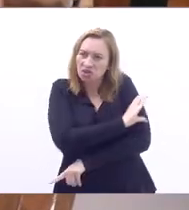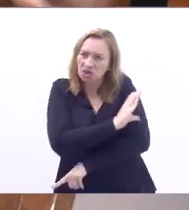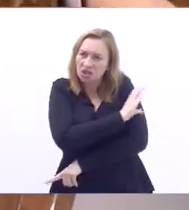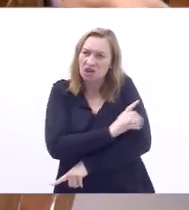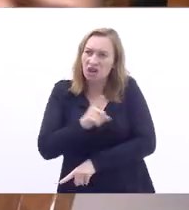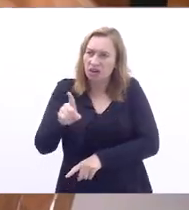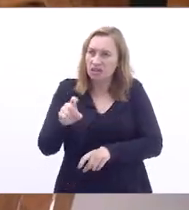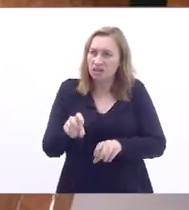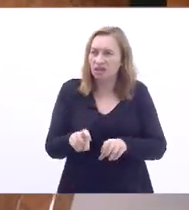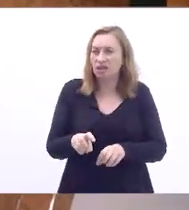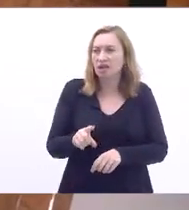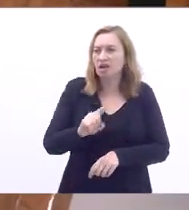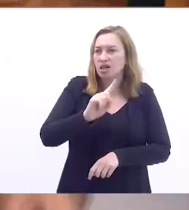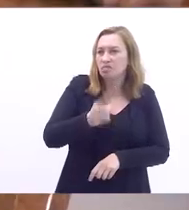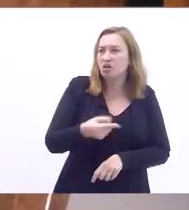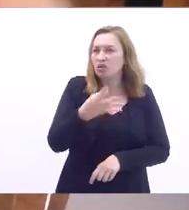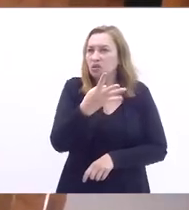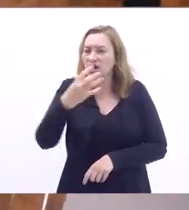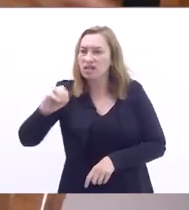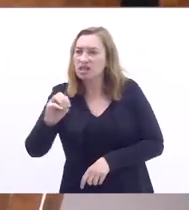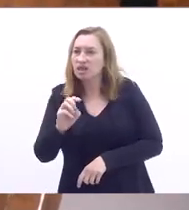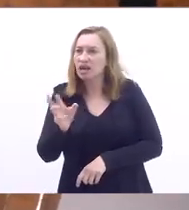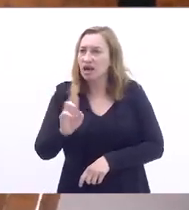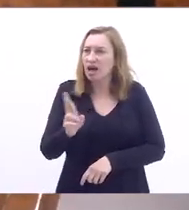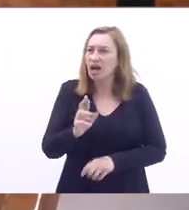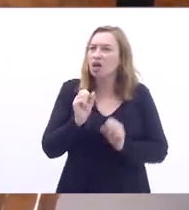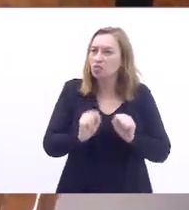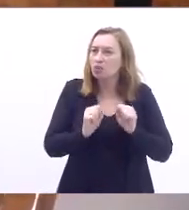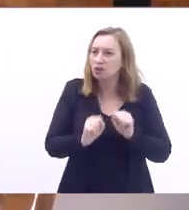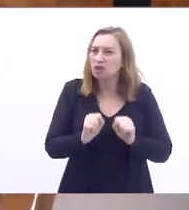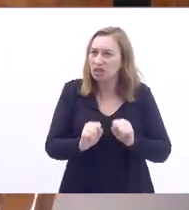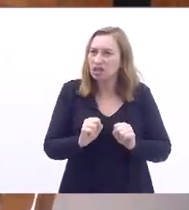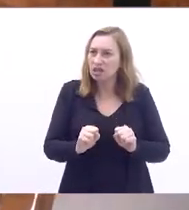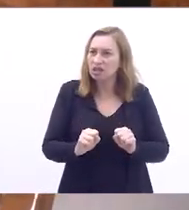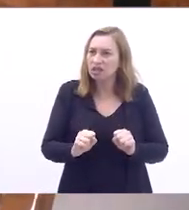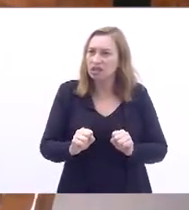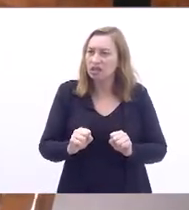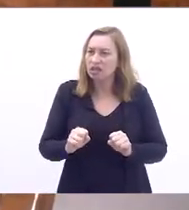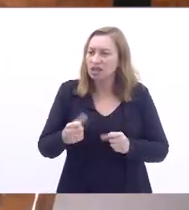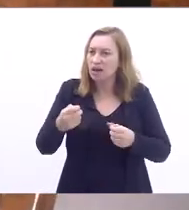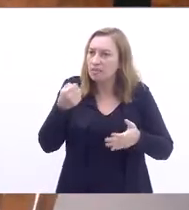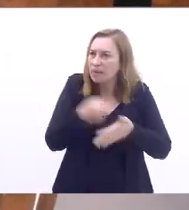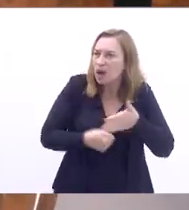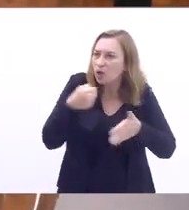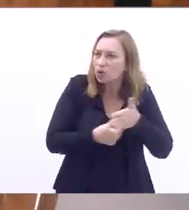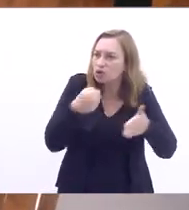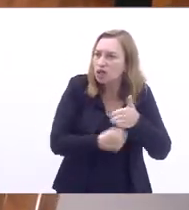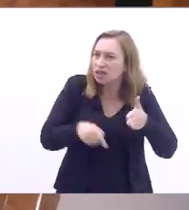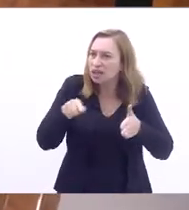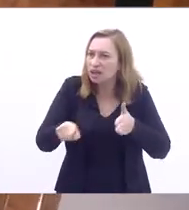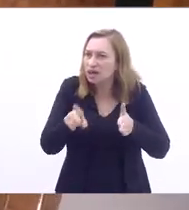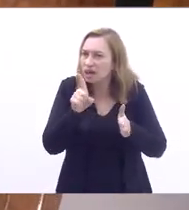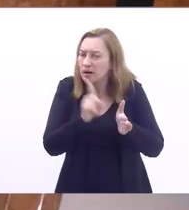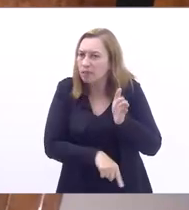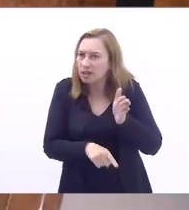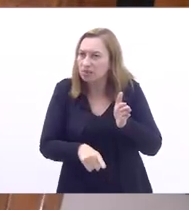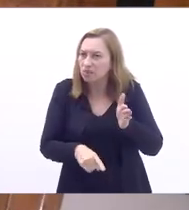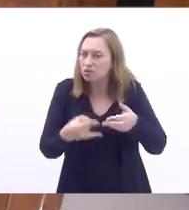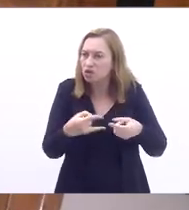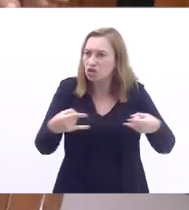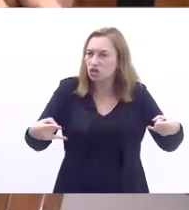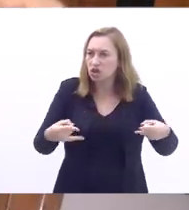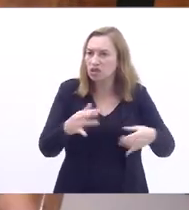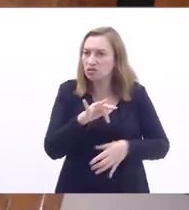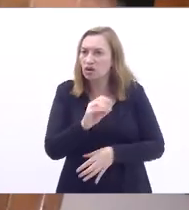mesa tal em que ganha r$ 1400 e que podia estar aplicando aqui por essa isonomia brincando por esse cheque sem fundo e